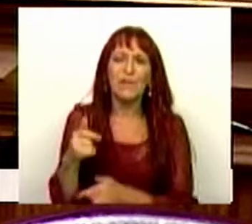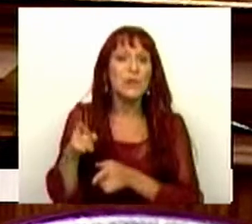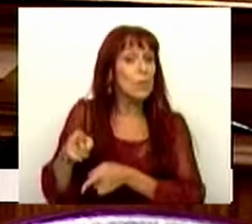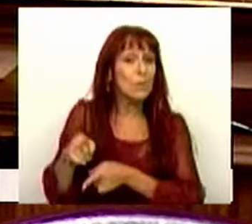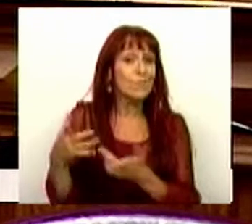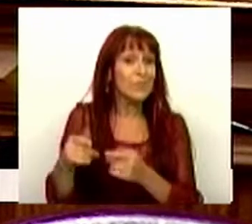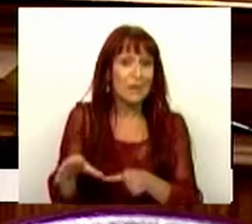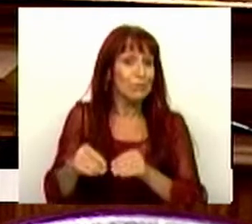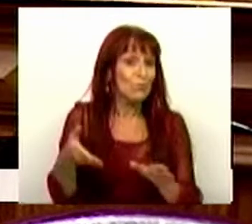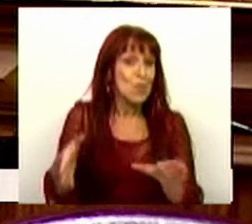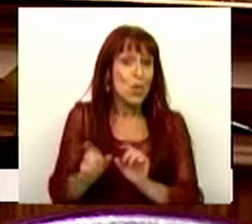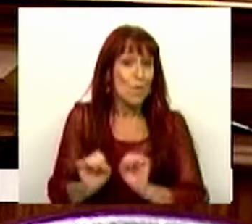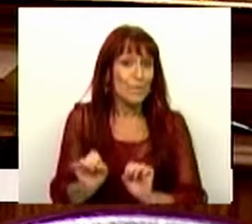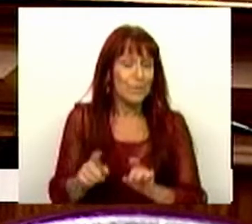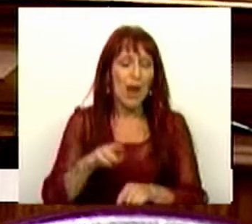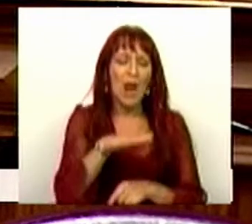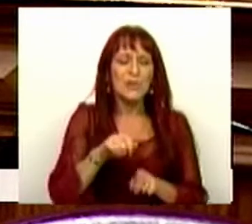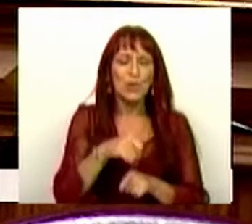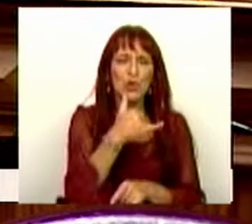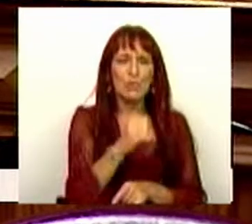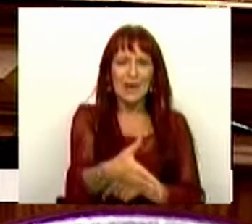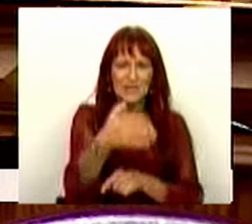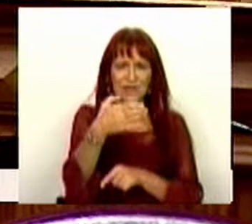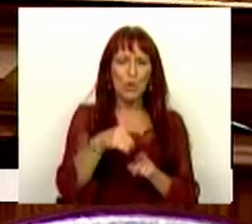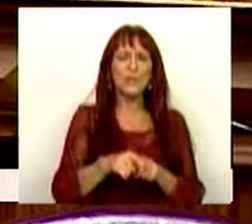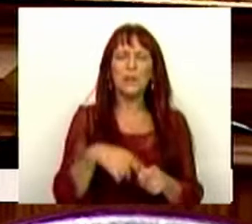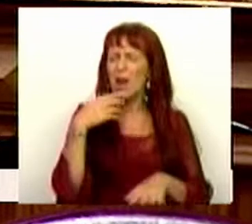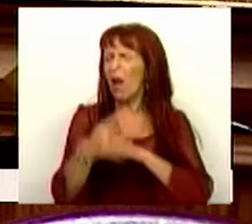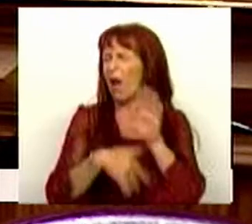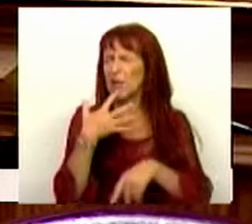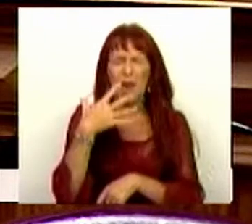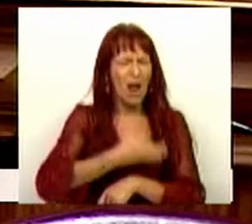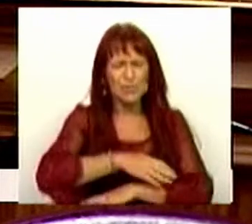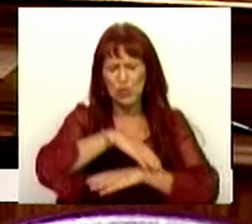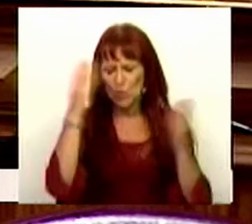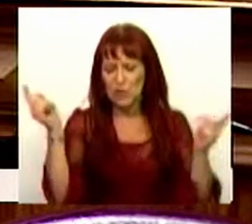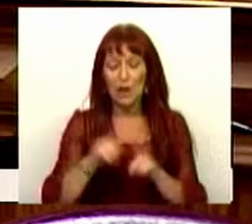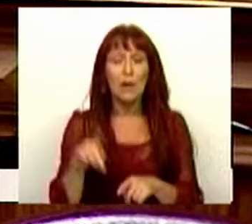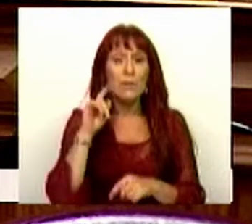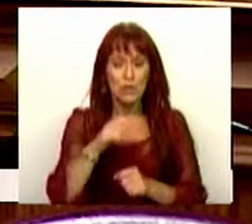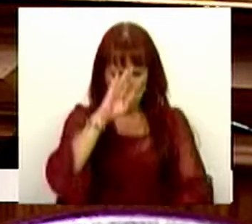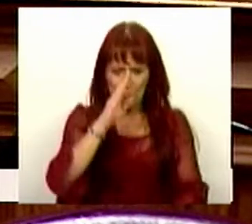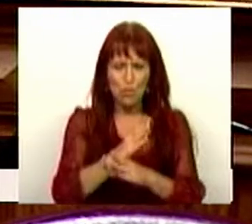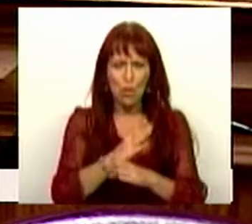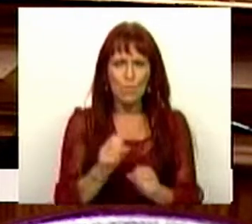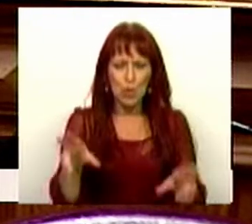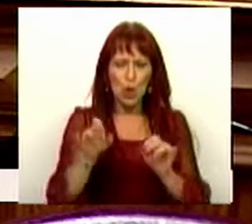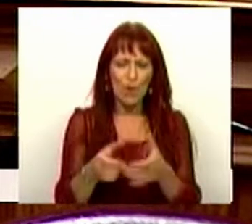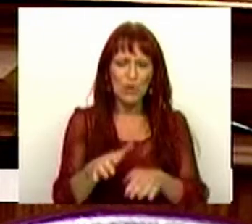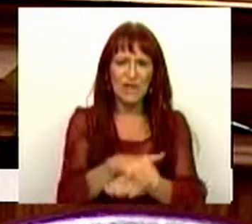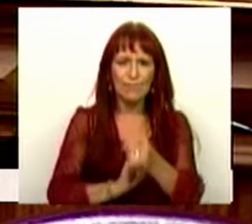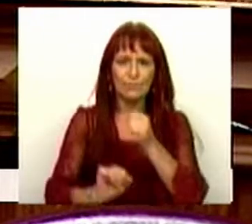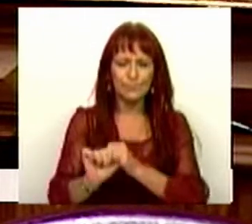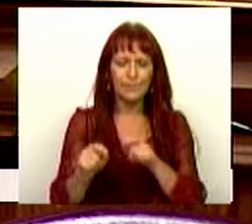foi admitida. A situação em 2017 era uma atrapalhada absoluta. Valeram o empenho e a dedicação do novo Conselho de